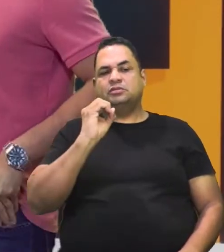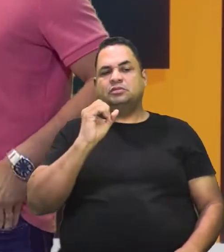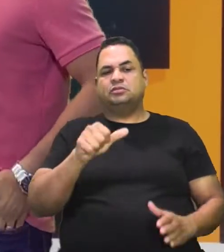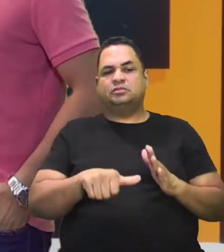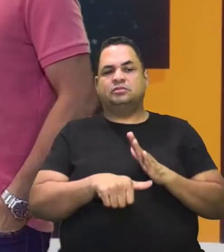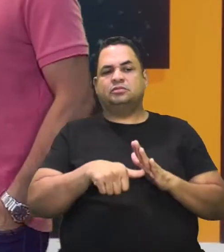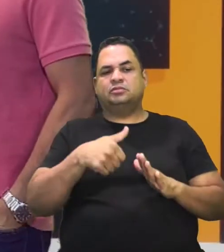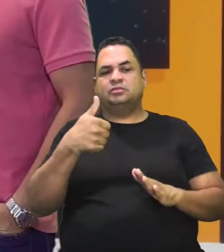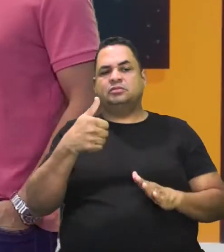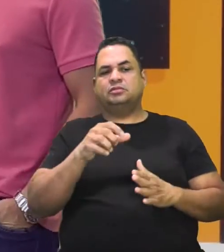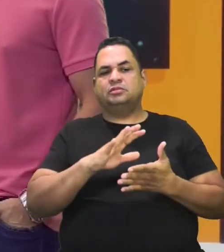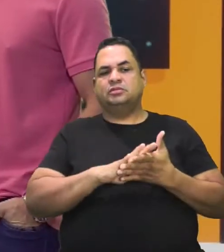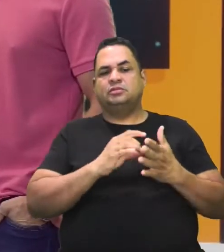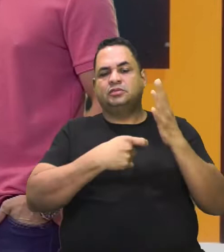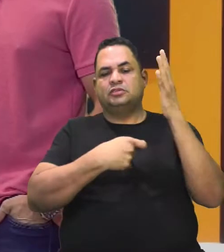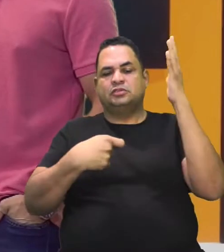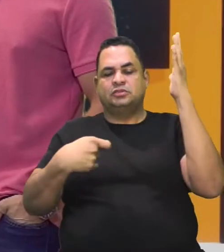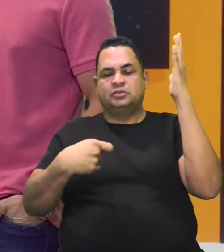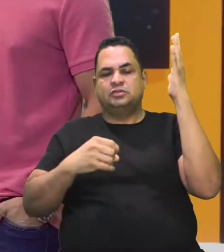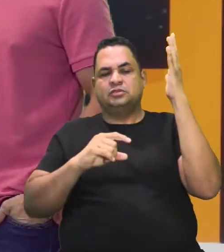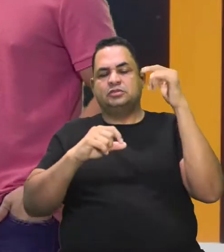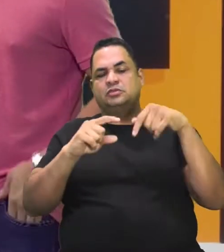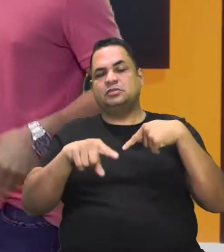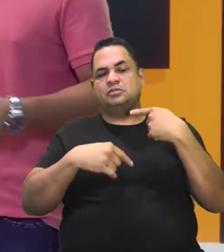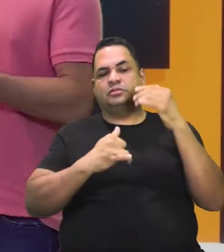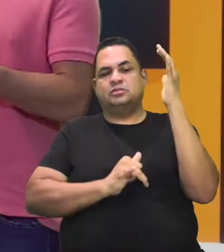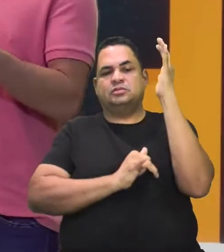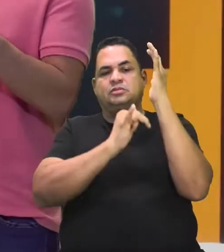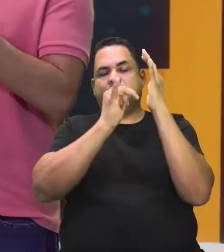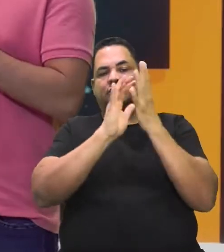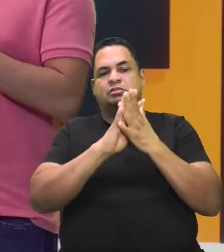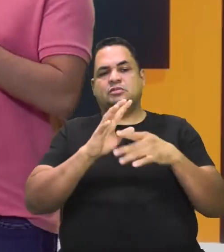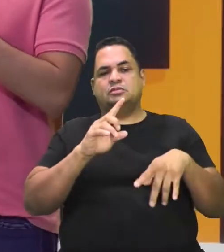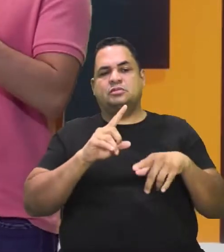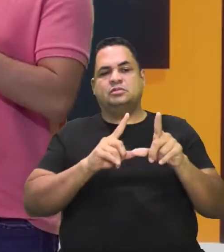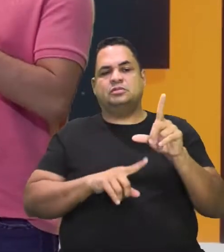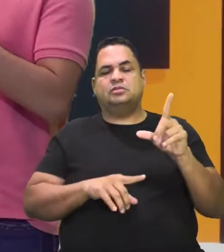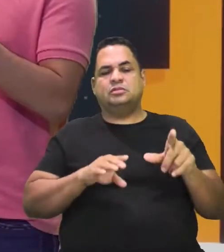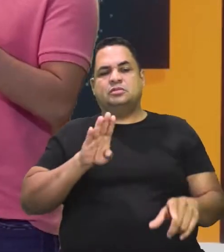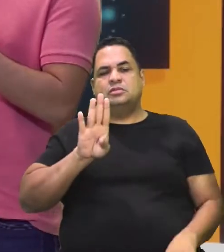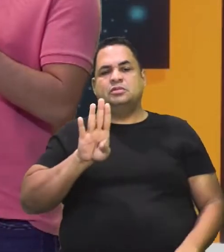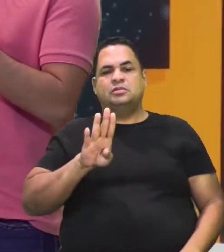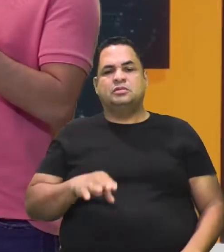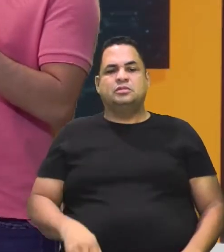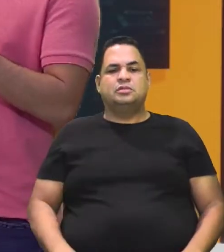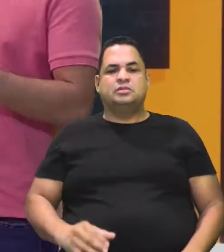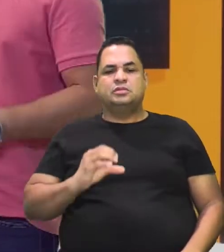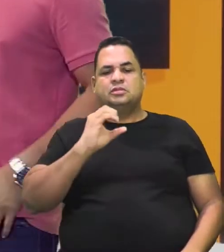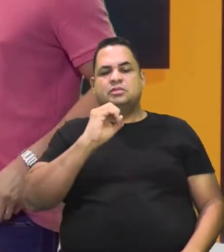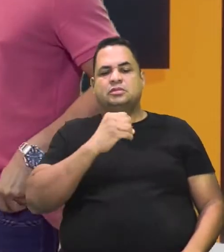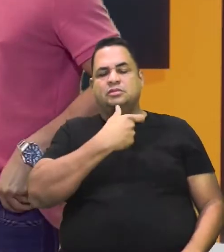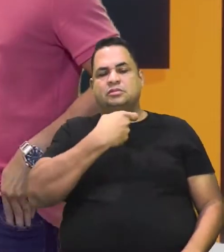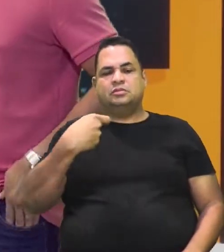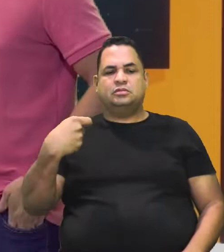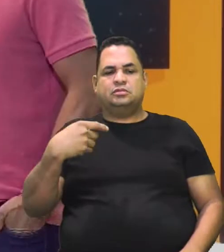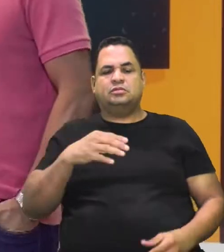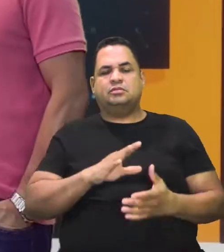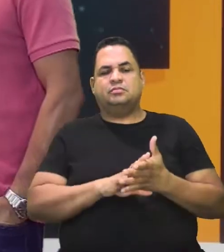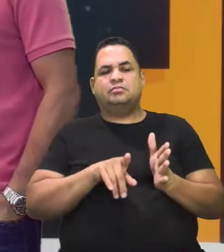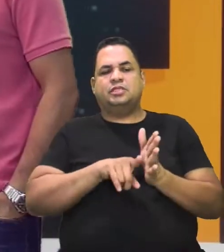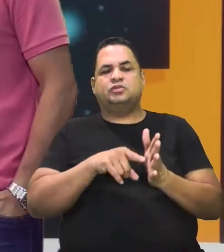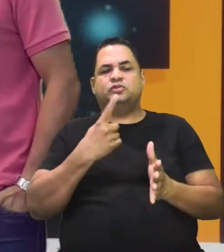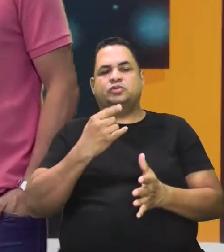primeiro em X e depois em Y, então com certeza é a letra D. Menos 0 para X e menos 1